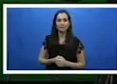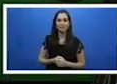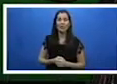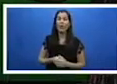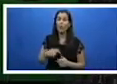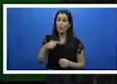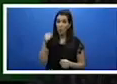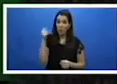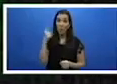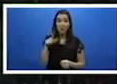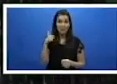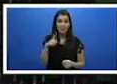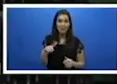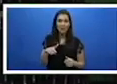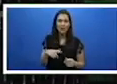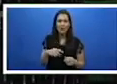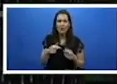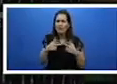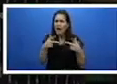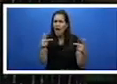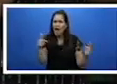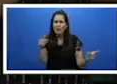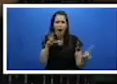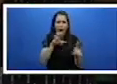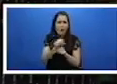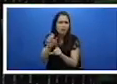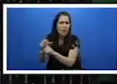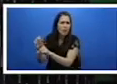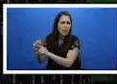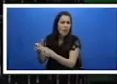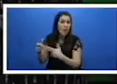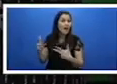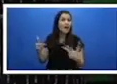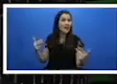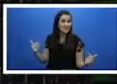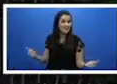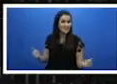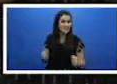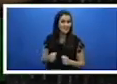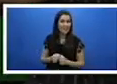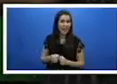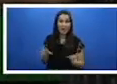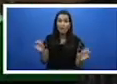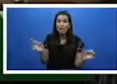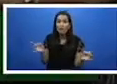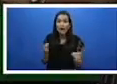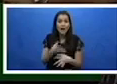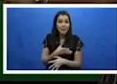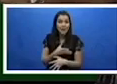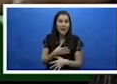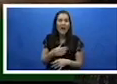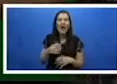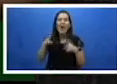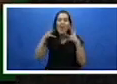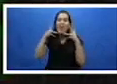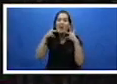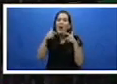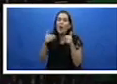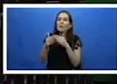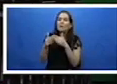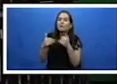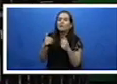Conseguiram pegar muitos animais, tá? Ao terminarem, o leão pediu que o